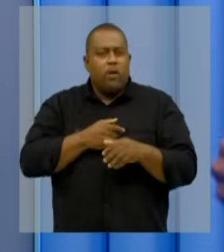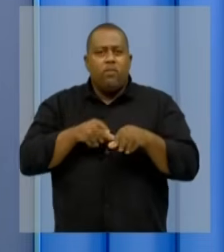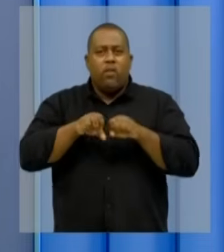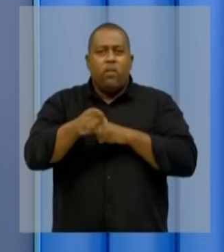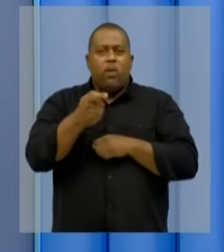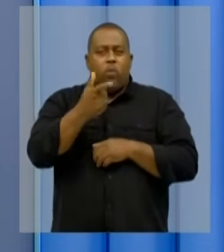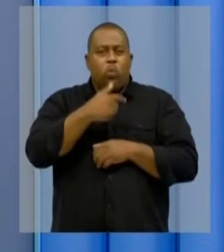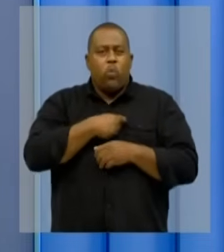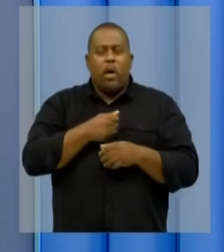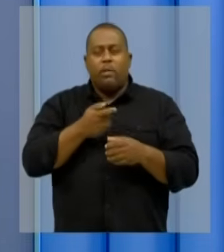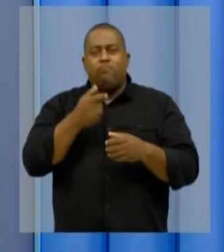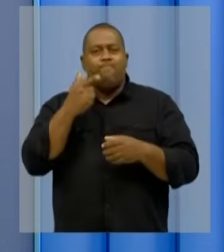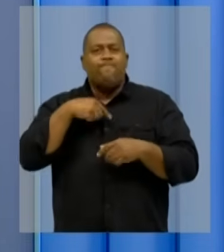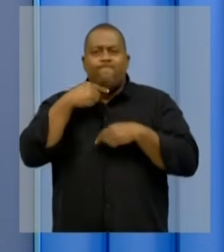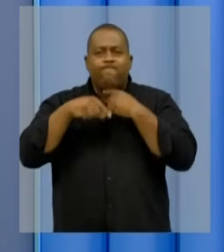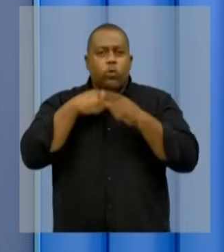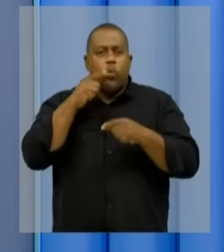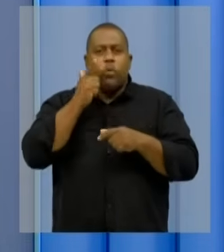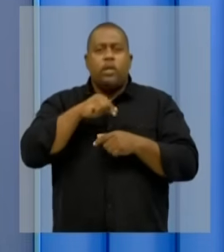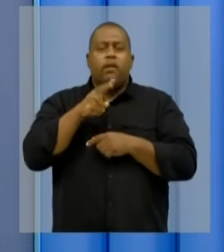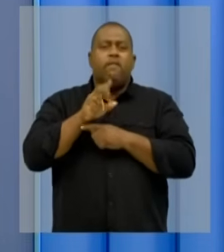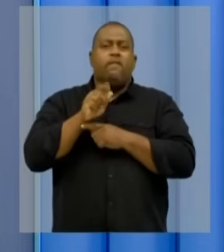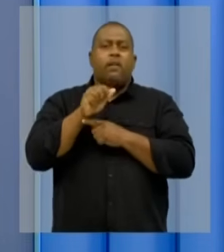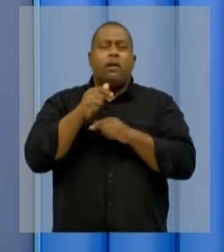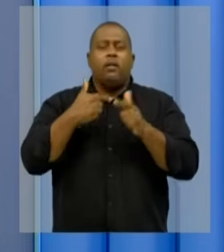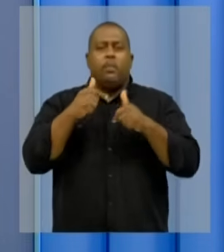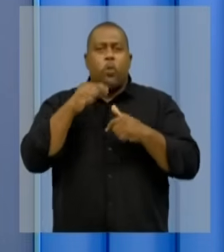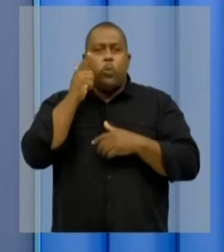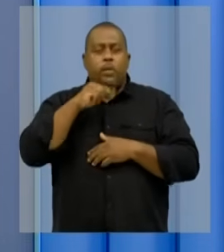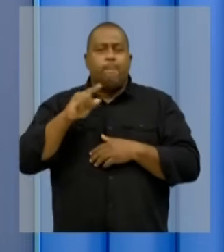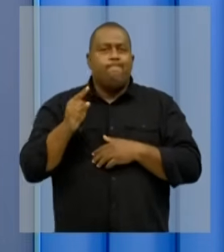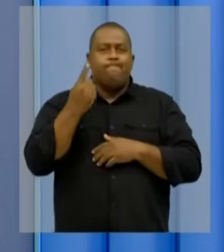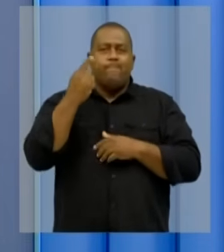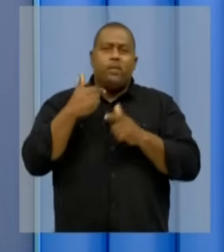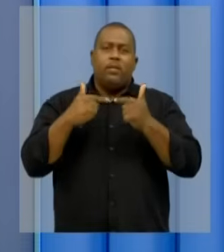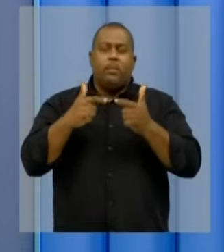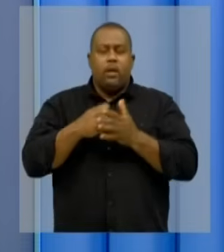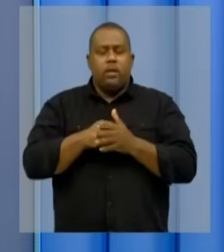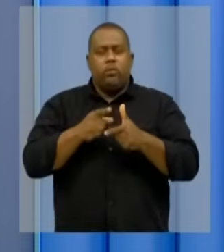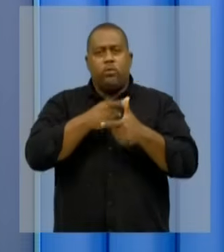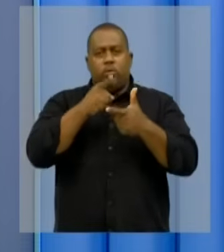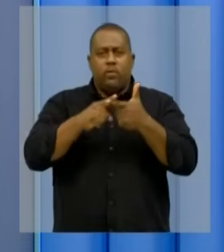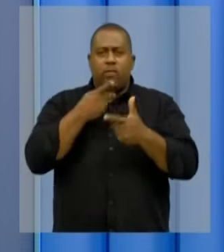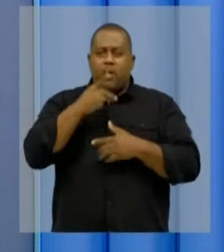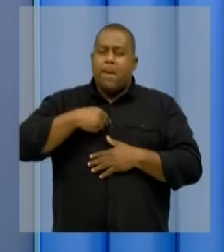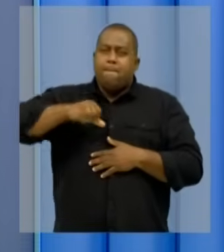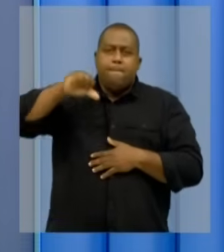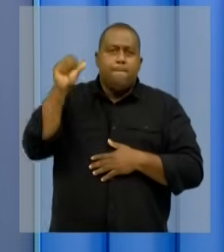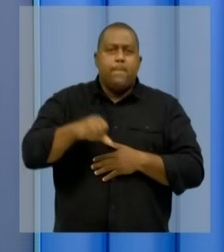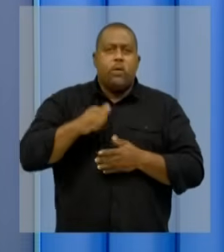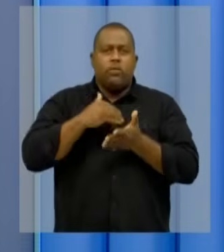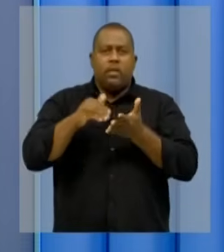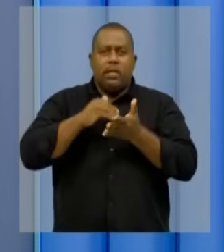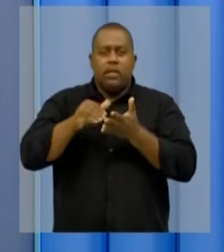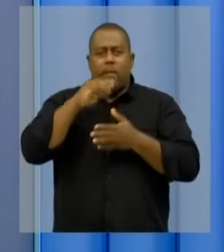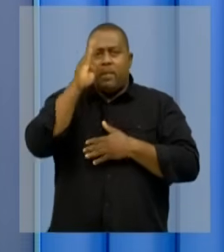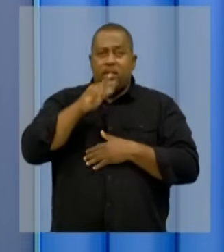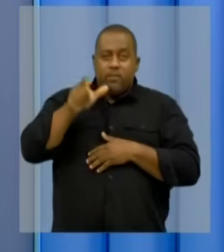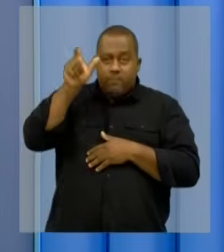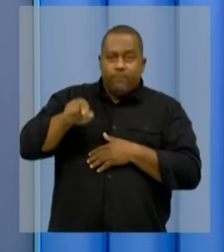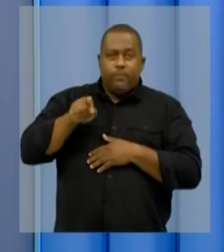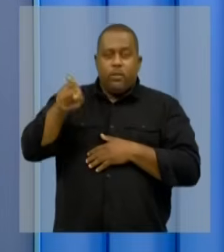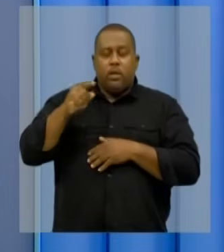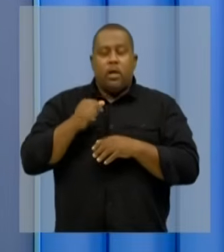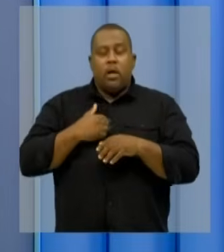uma vaga de trabalho e conquistar o primeiro emprego. Mais uma vez eu digo, o senhor foi o pior secretário do Brasil, eu, por